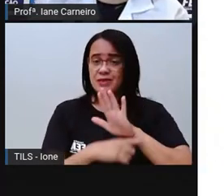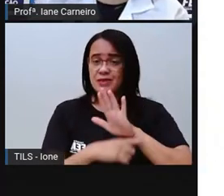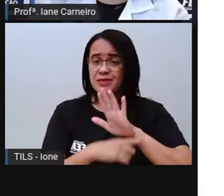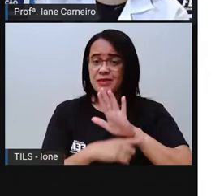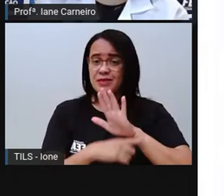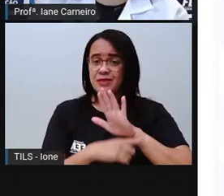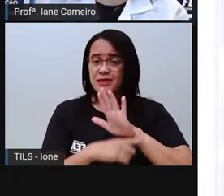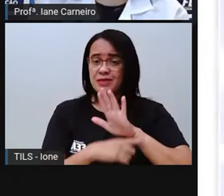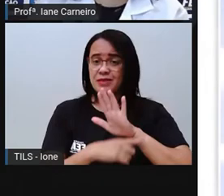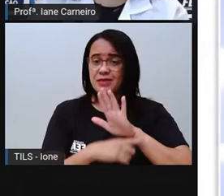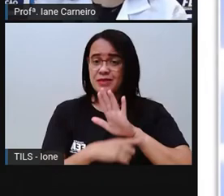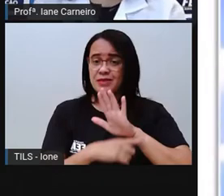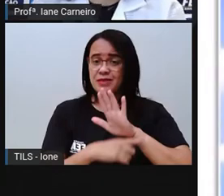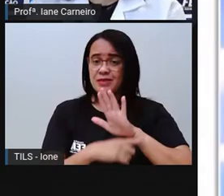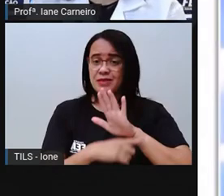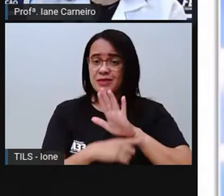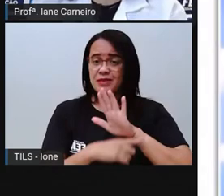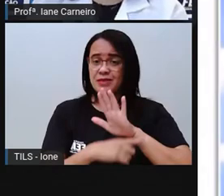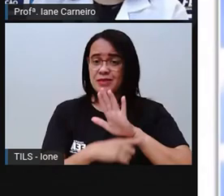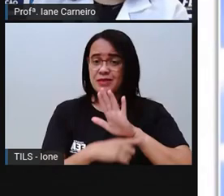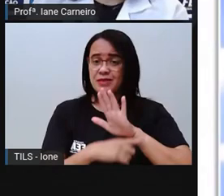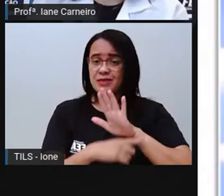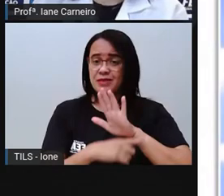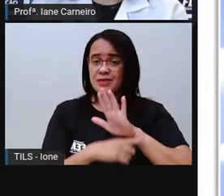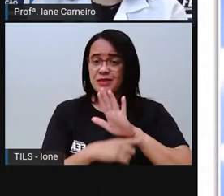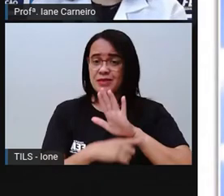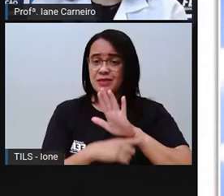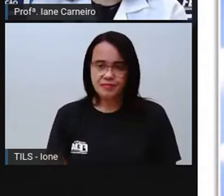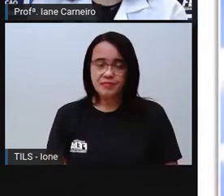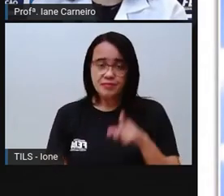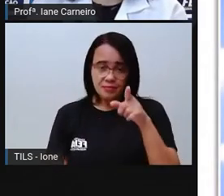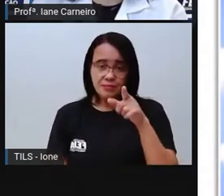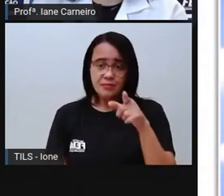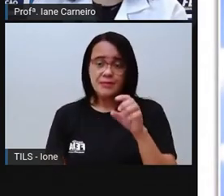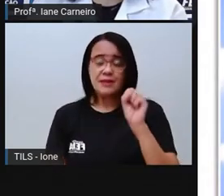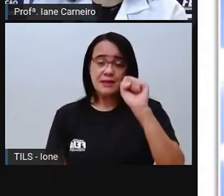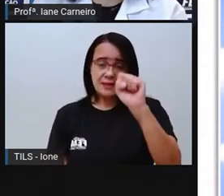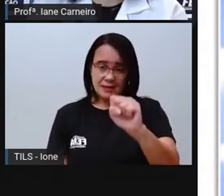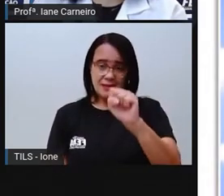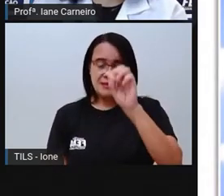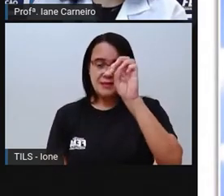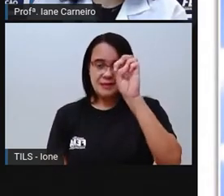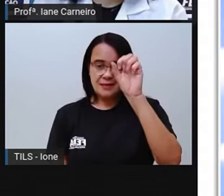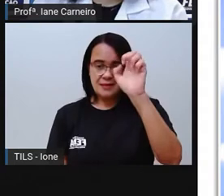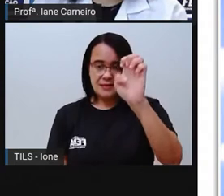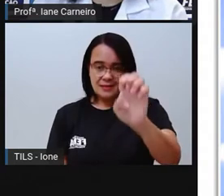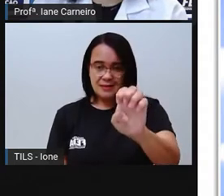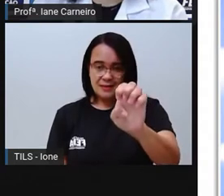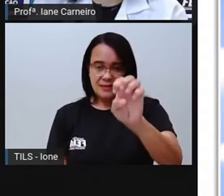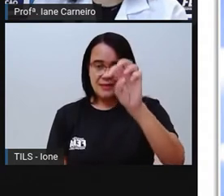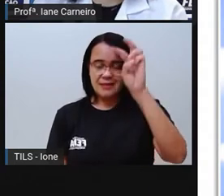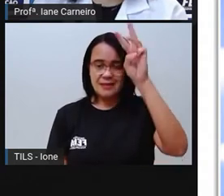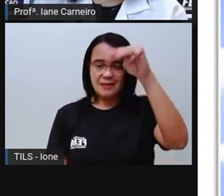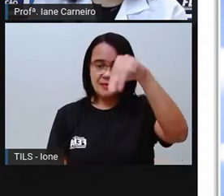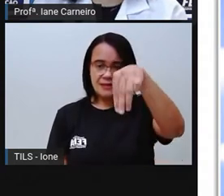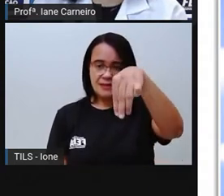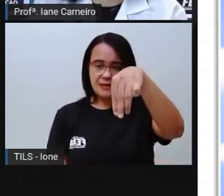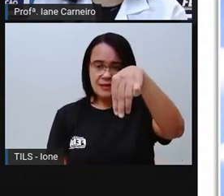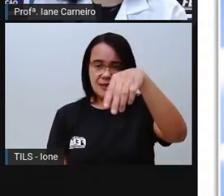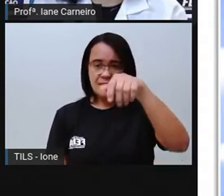Olha só. No semáforo, né? A cor vermelha, ela quer dizer,